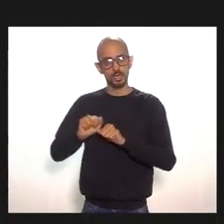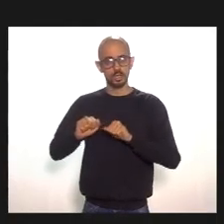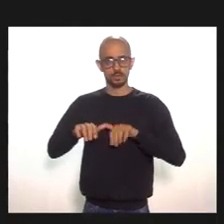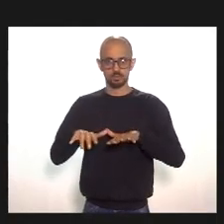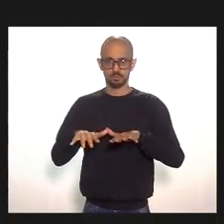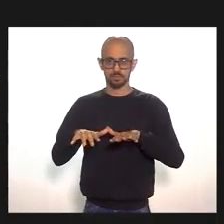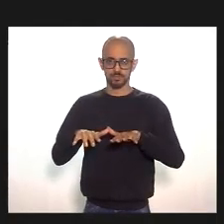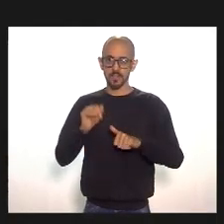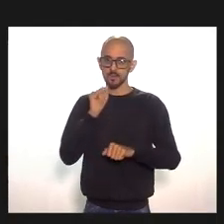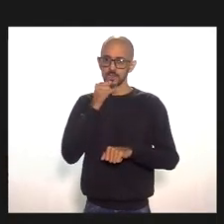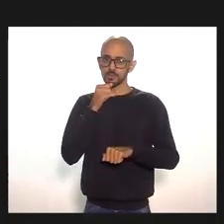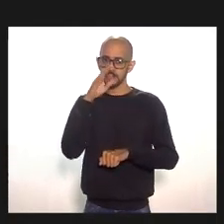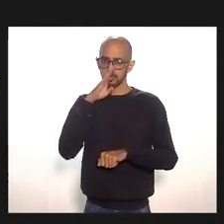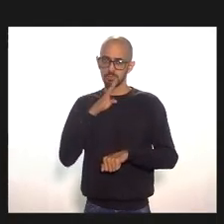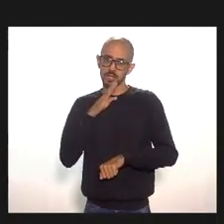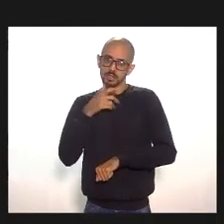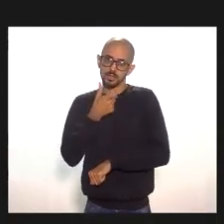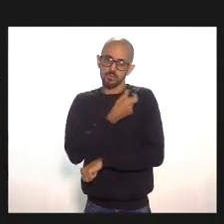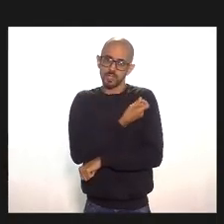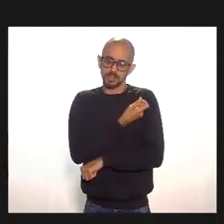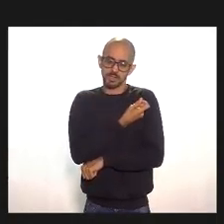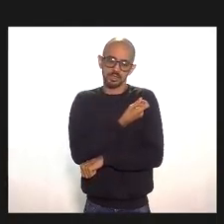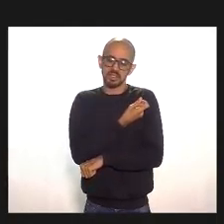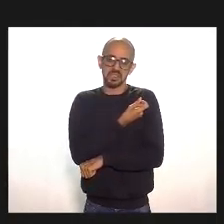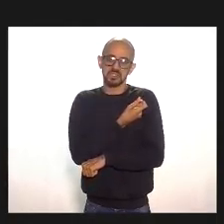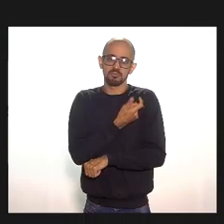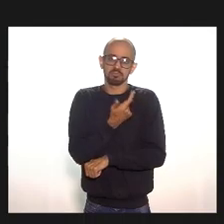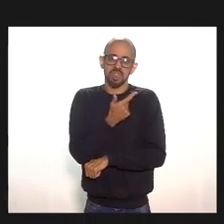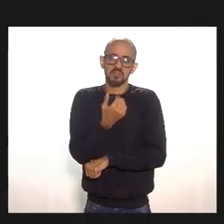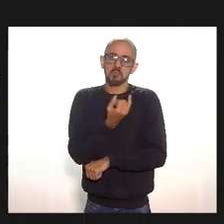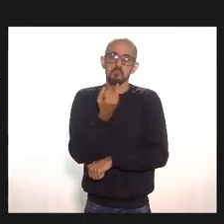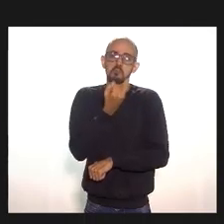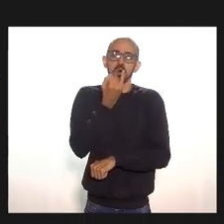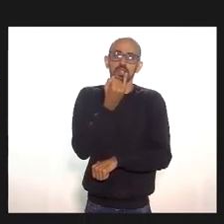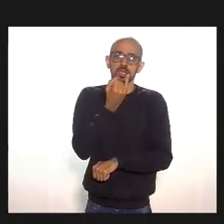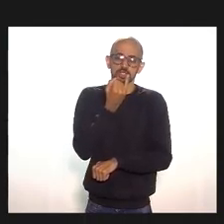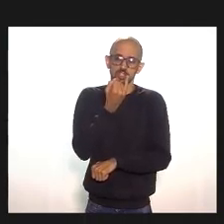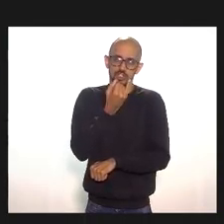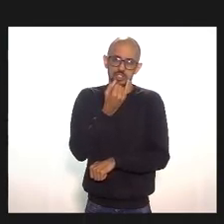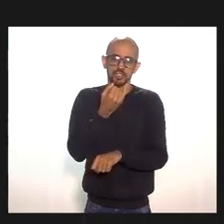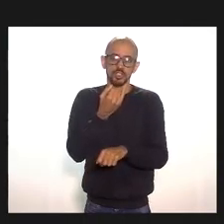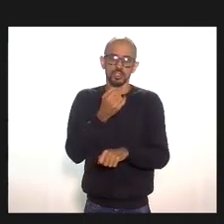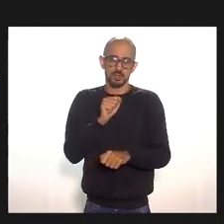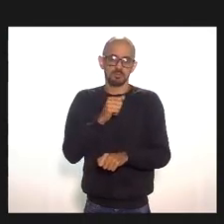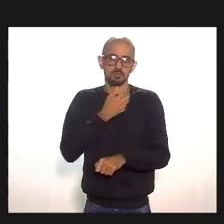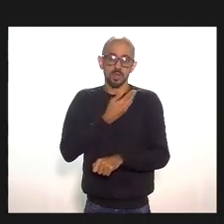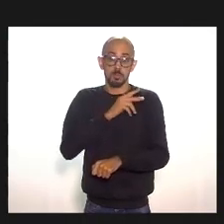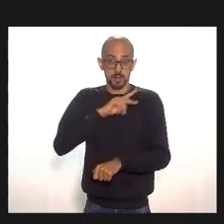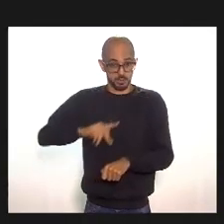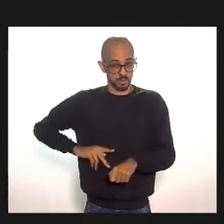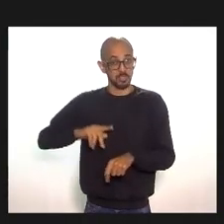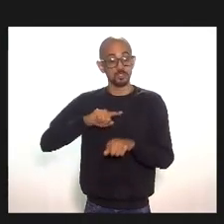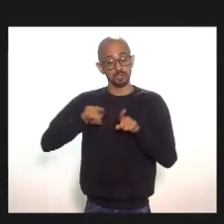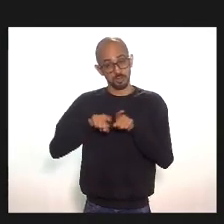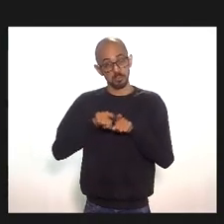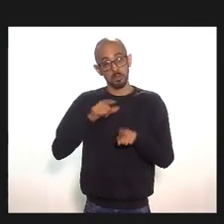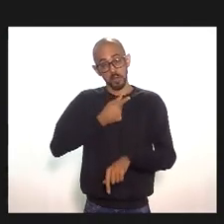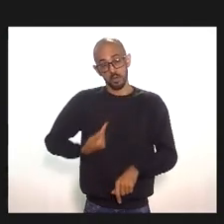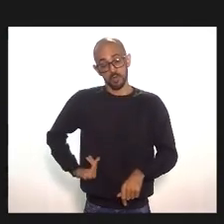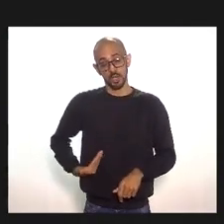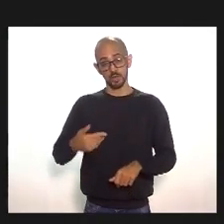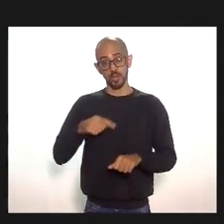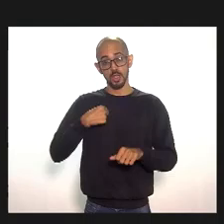a vacina foi tratada com desdém pelo governo federal, por muitos governos estaduais. Cito aqui o Rio de Janeiro, onde eu apresentei um projeto de